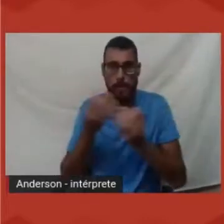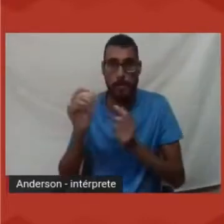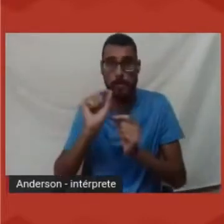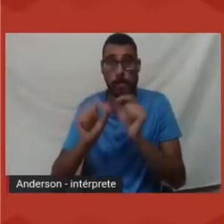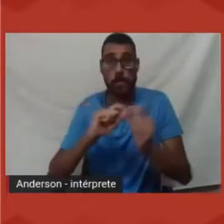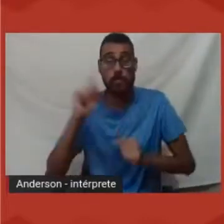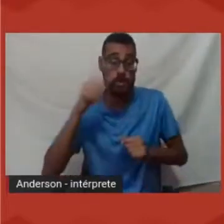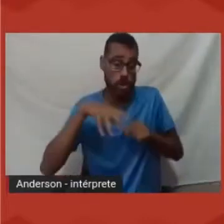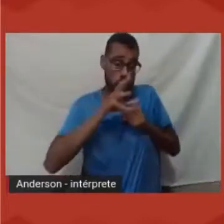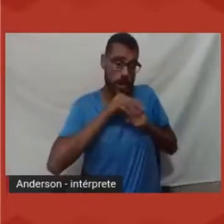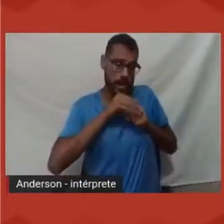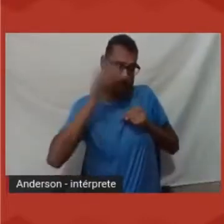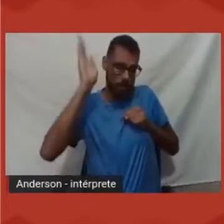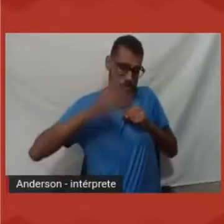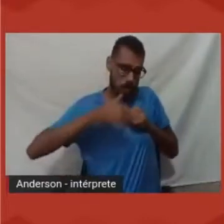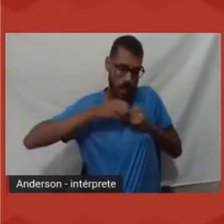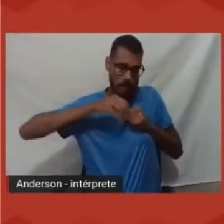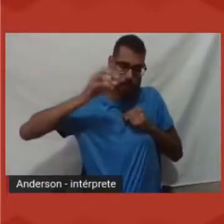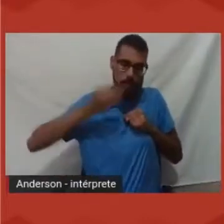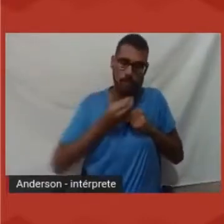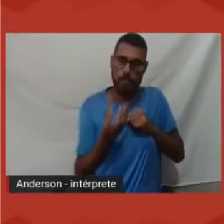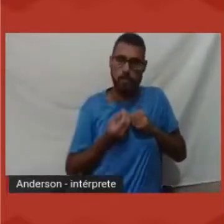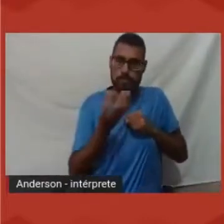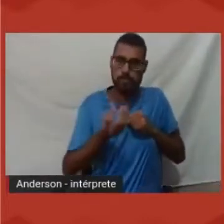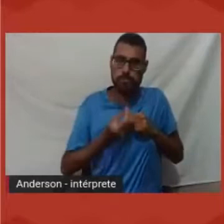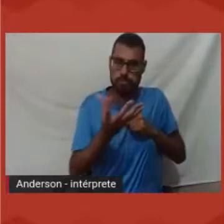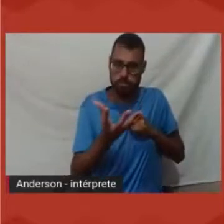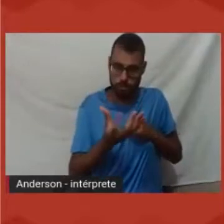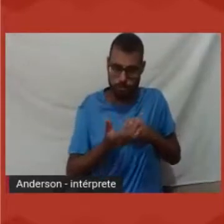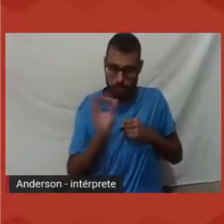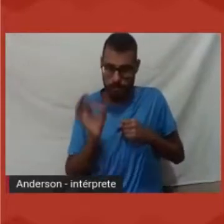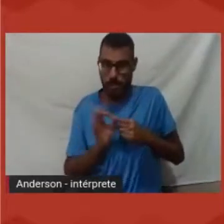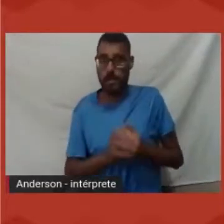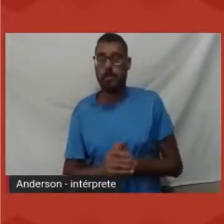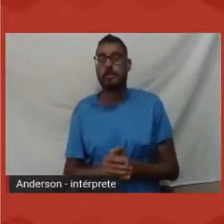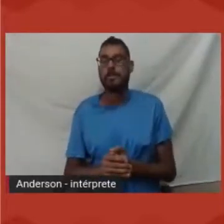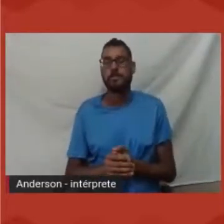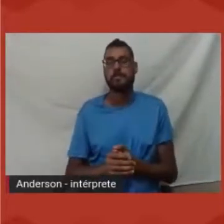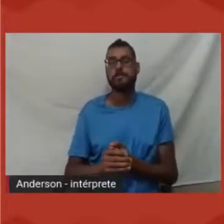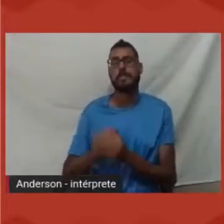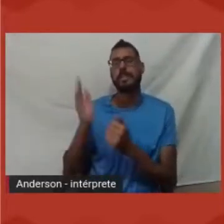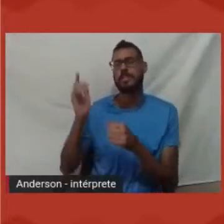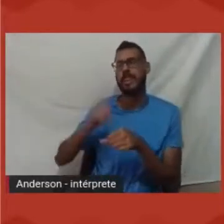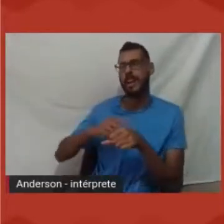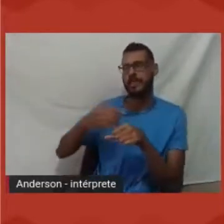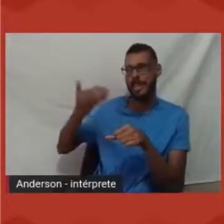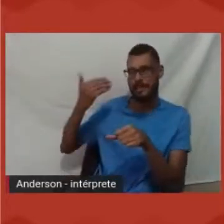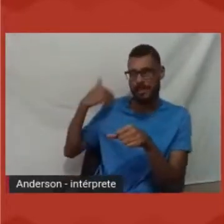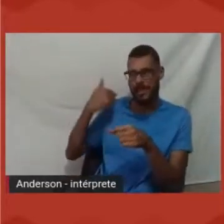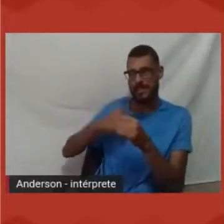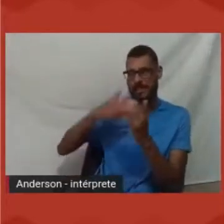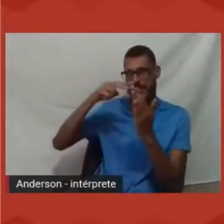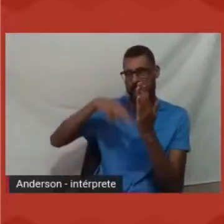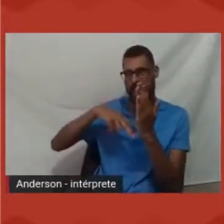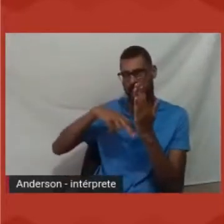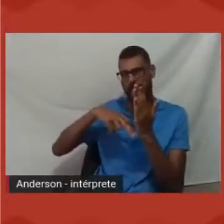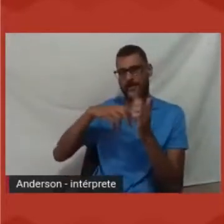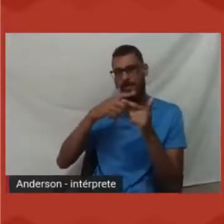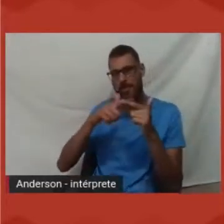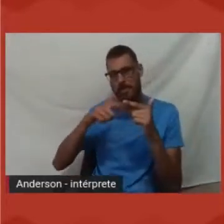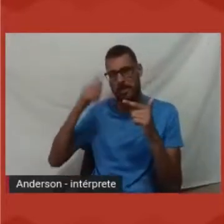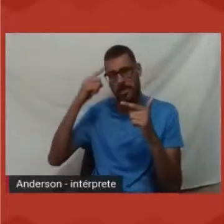Vamos ver aqui. Já faz um tempinho, né, que a gente leu a situação problema, então acho que valeria a pena